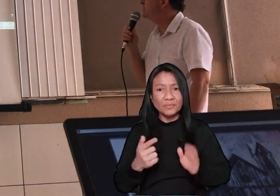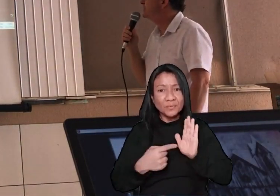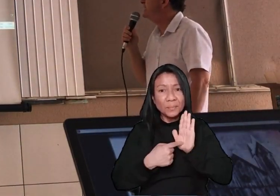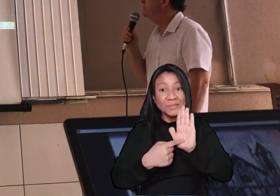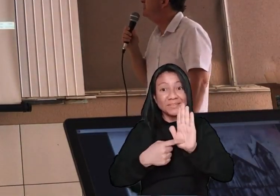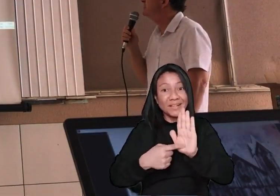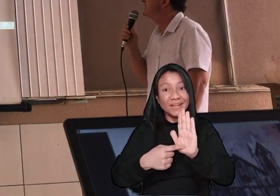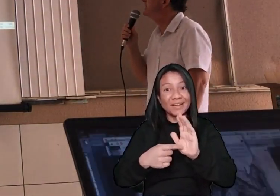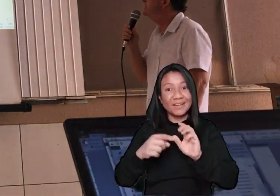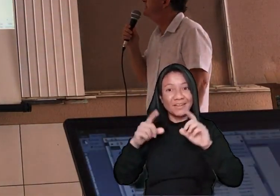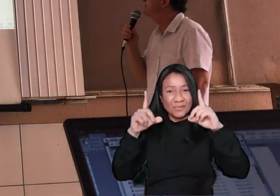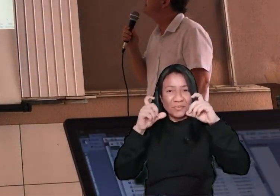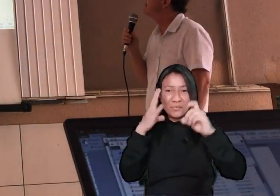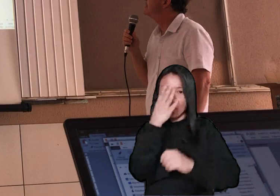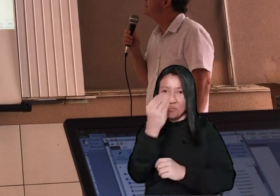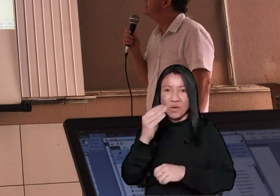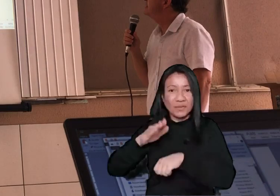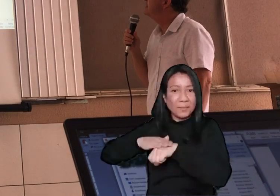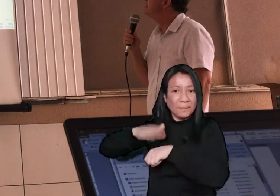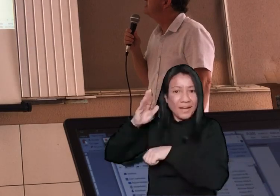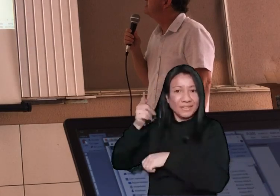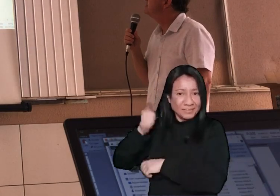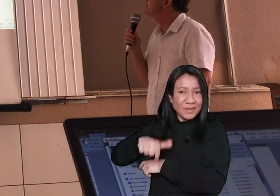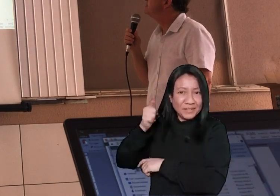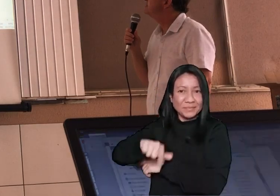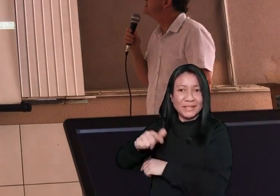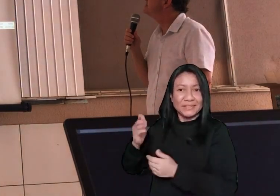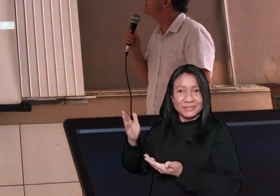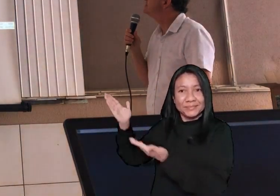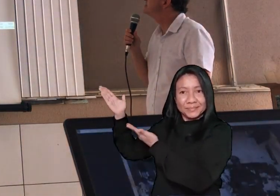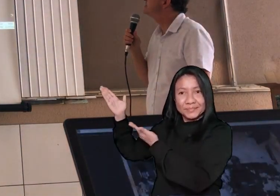Vamos descontrair um pouco aqui também.